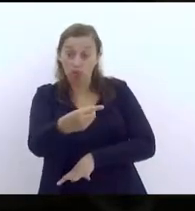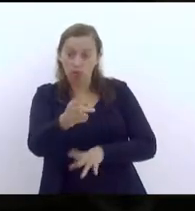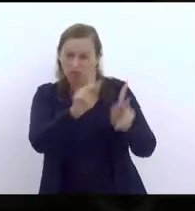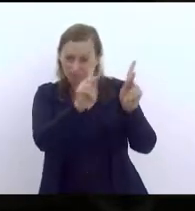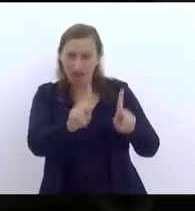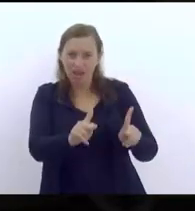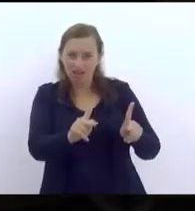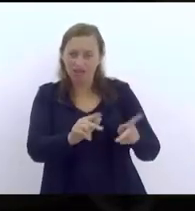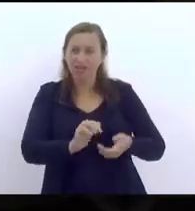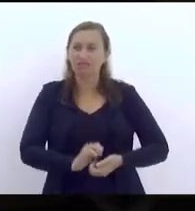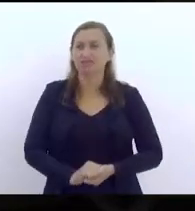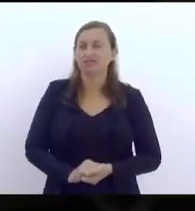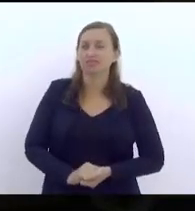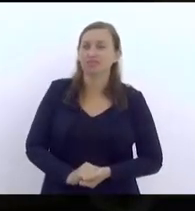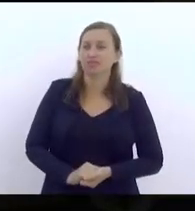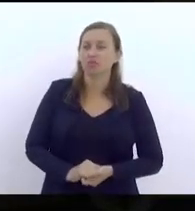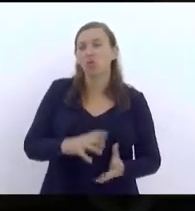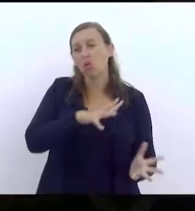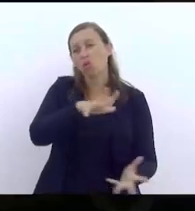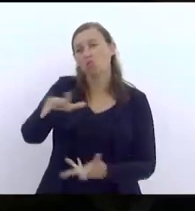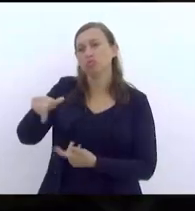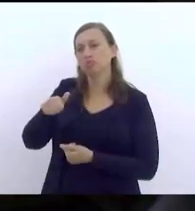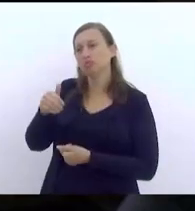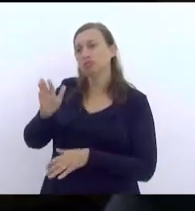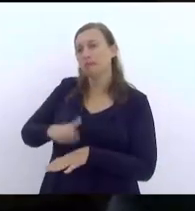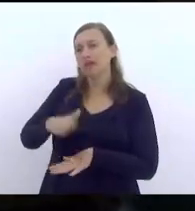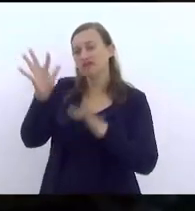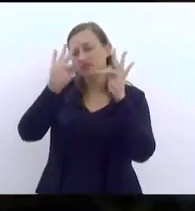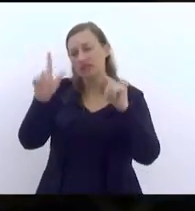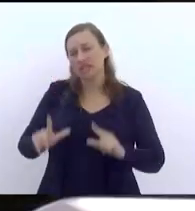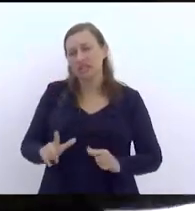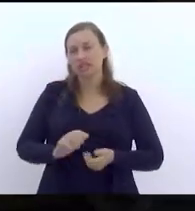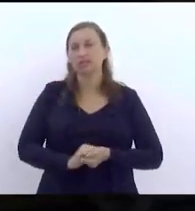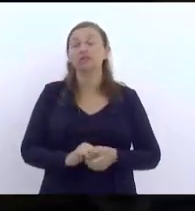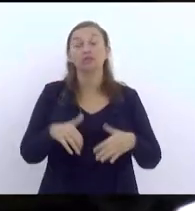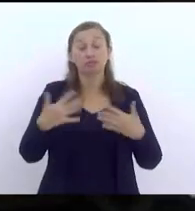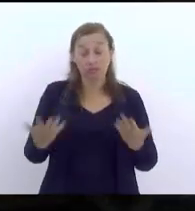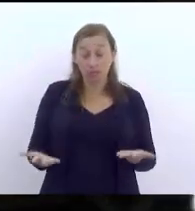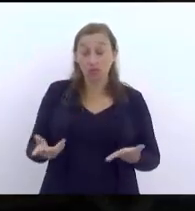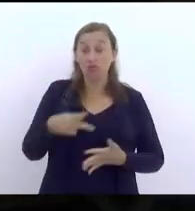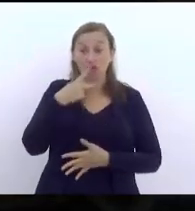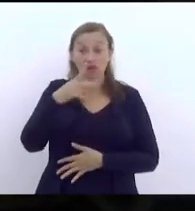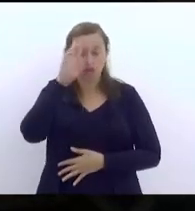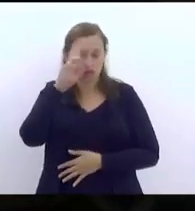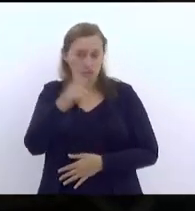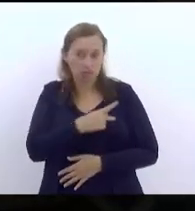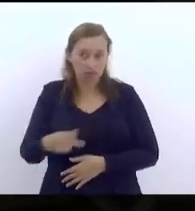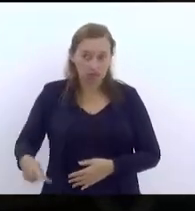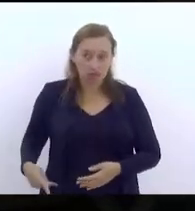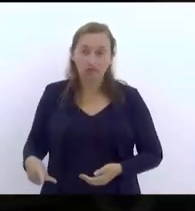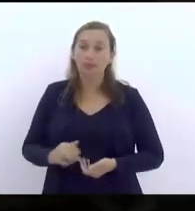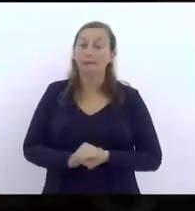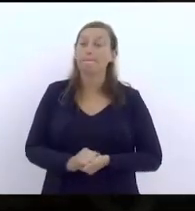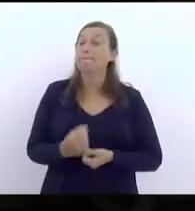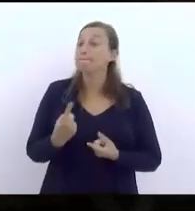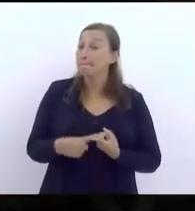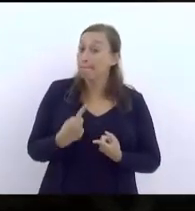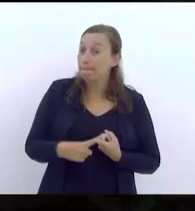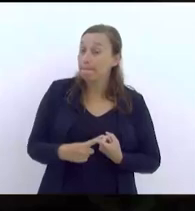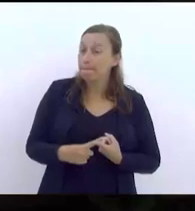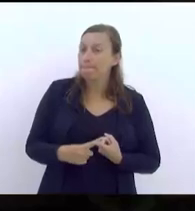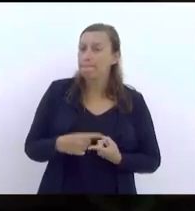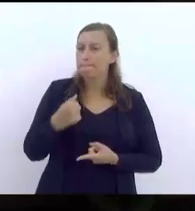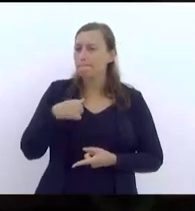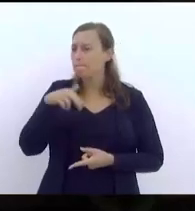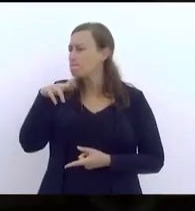paz, o mundo seria mais feliz. Então, estou dizendo isso, senhora presidência, porque eu